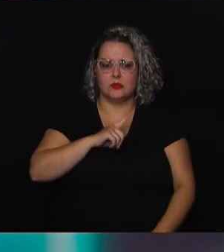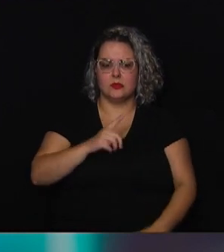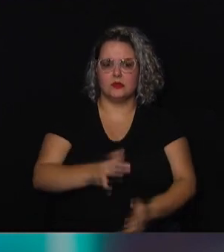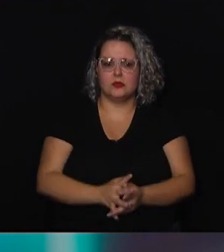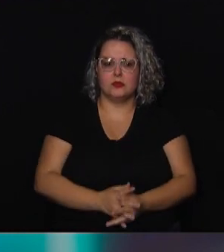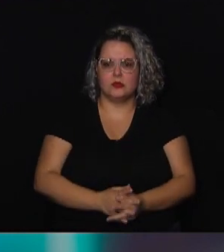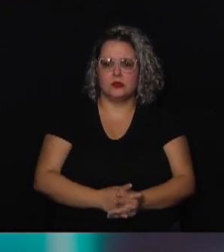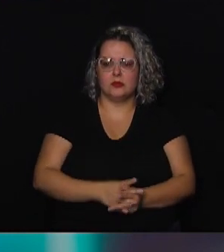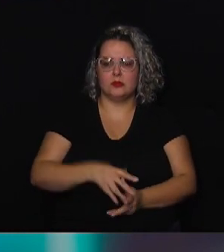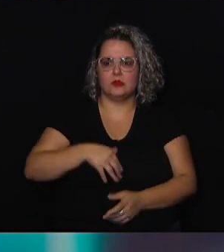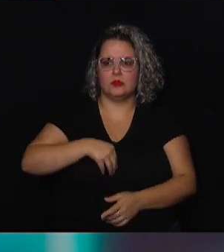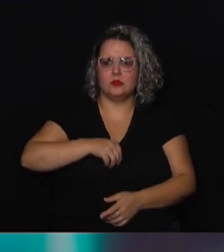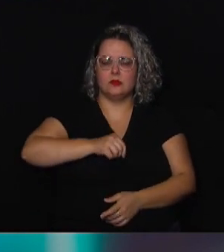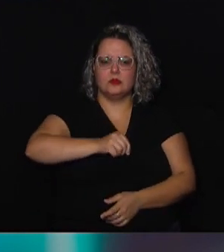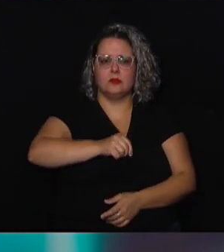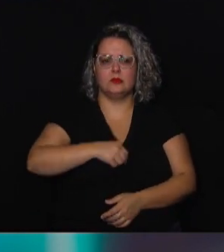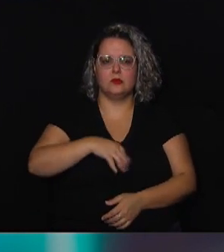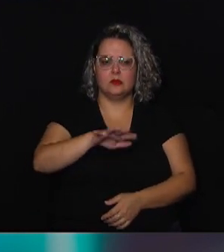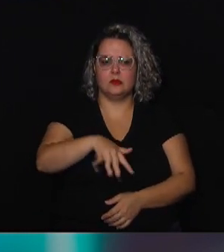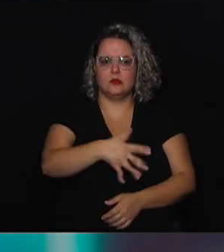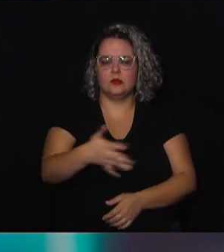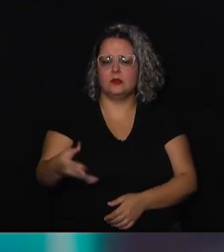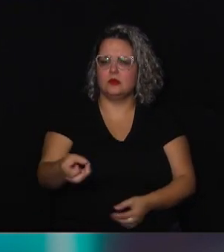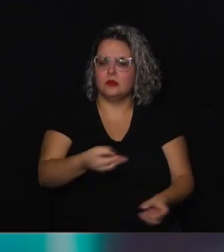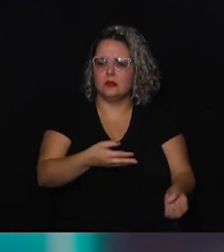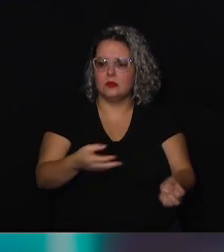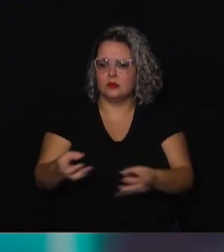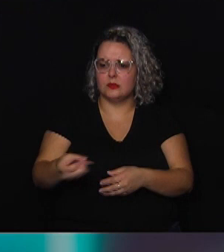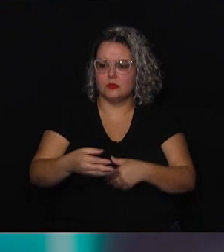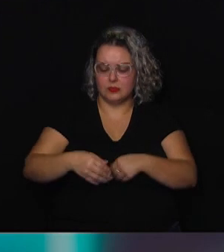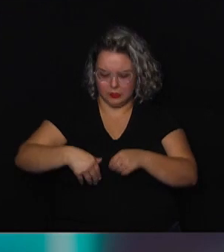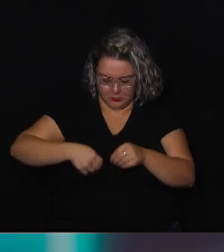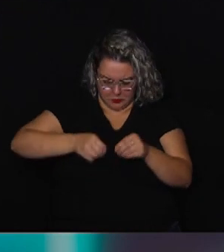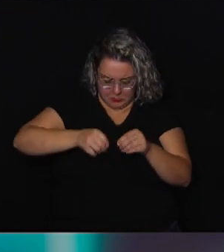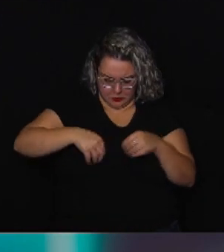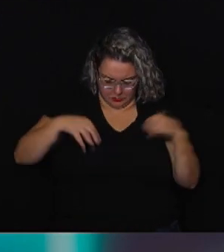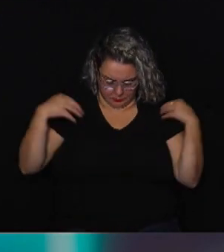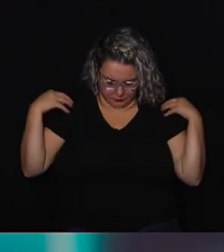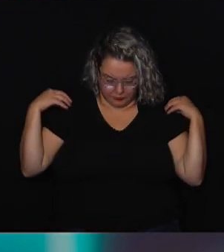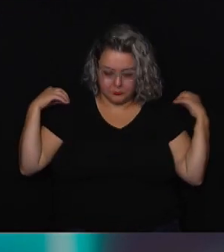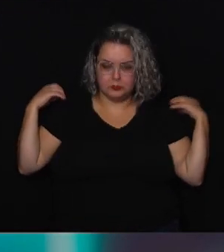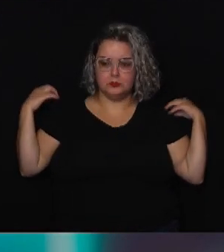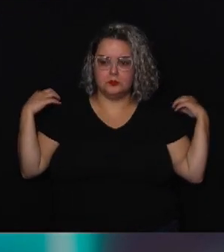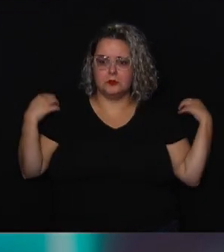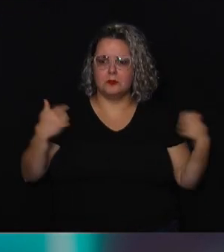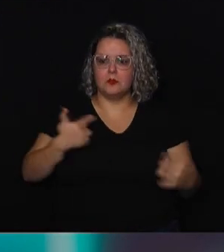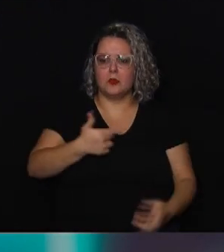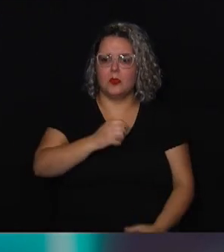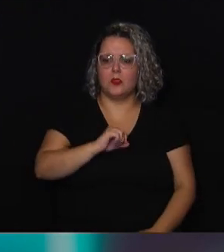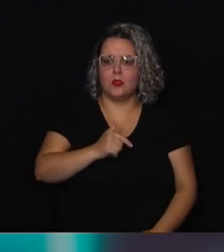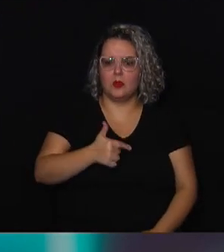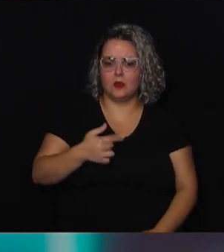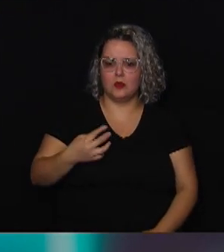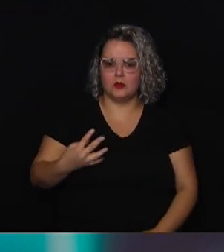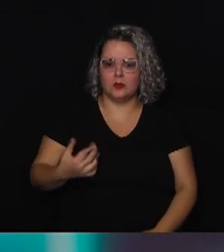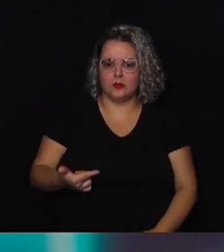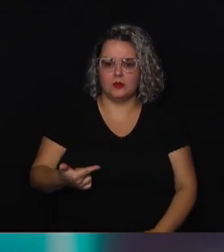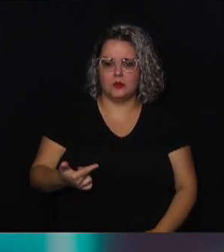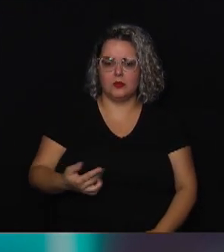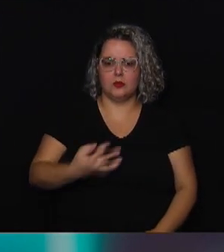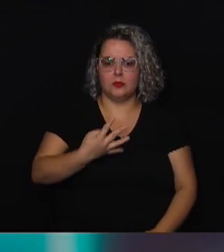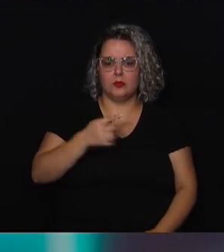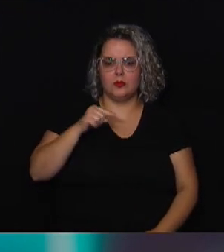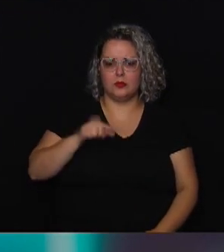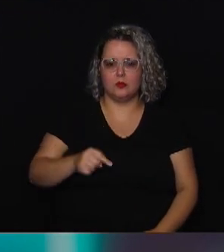inclusive, a evolução do quadro. Fechamos o exercício de 2022 com 4.045